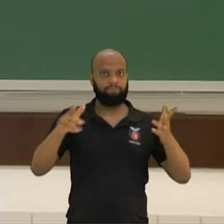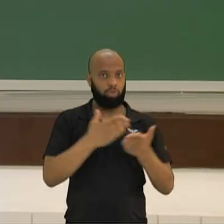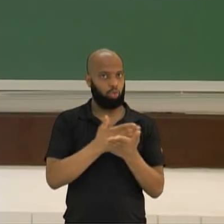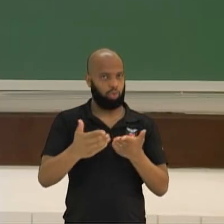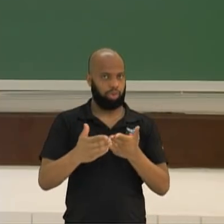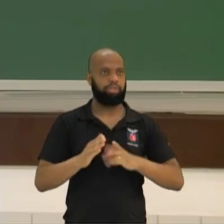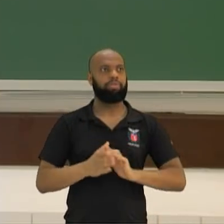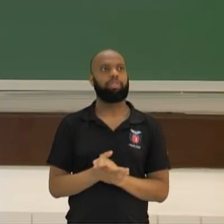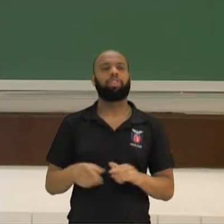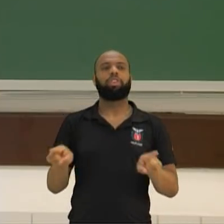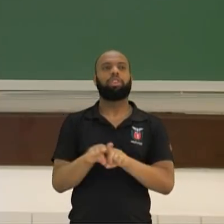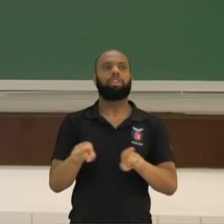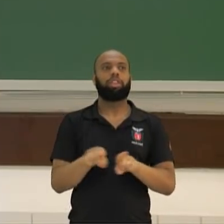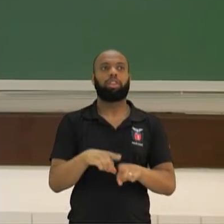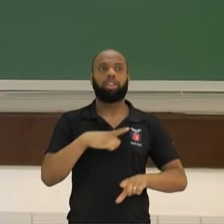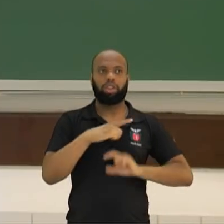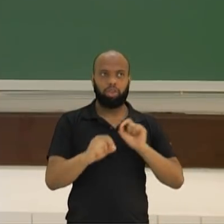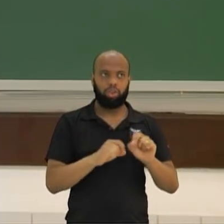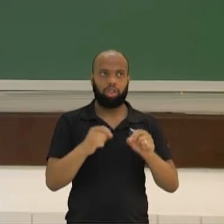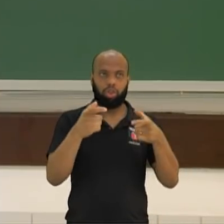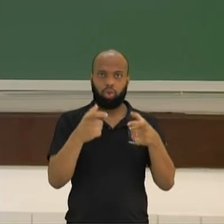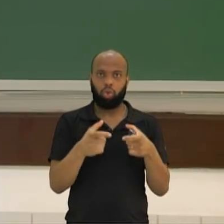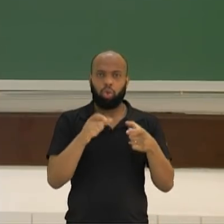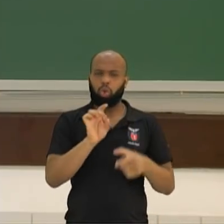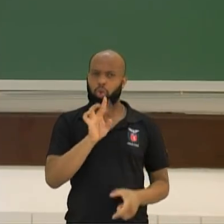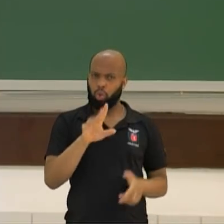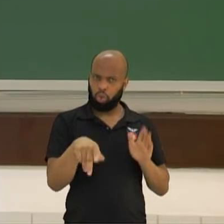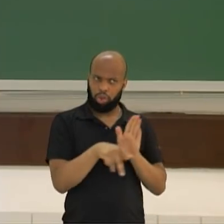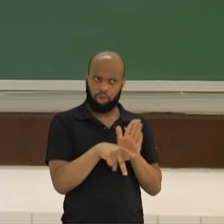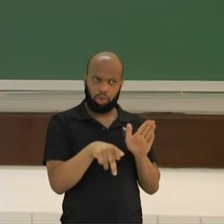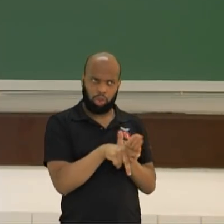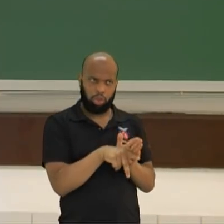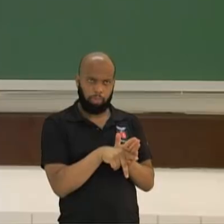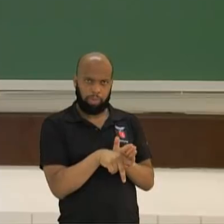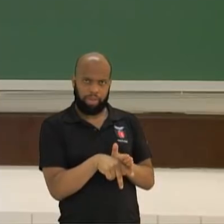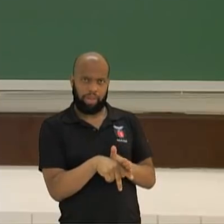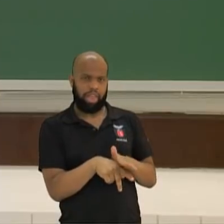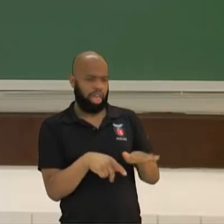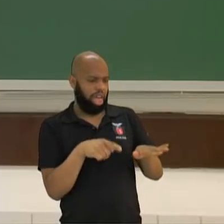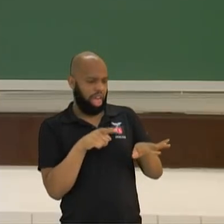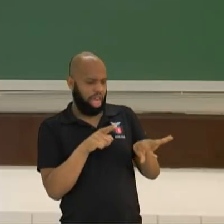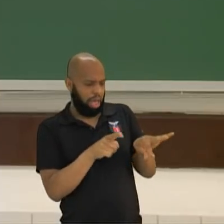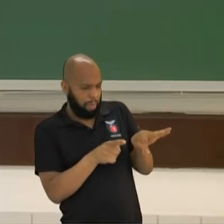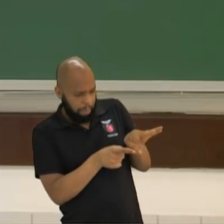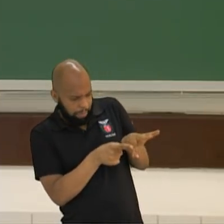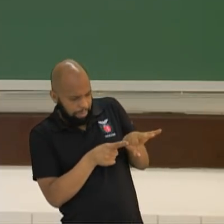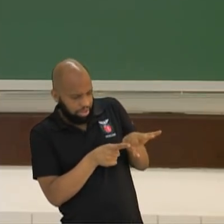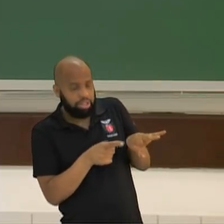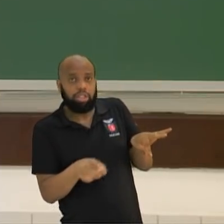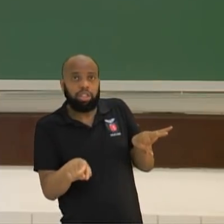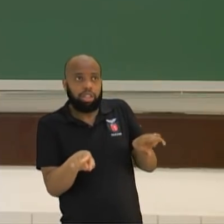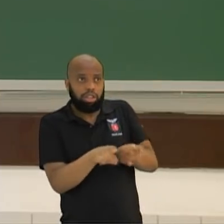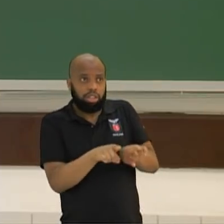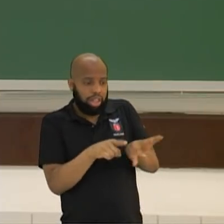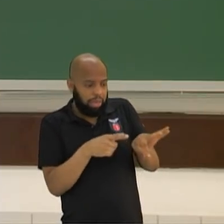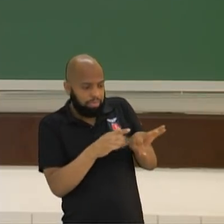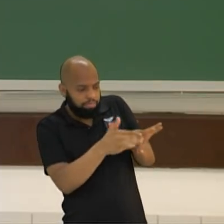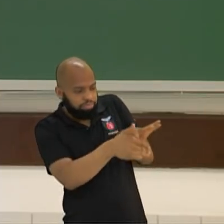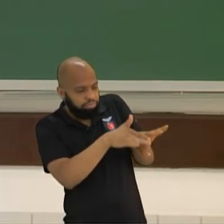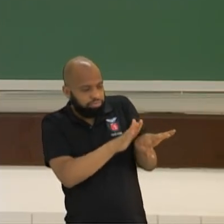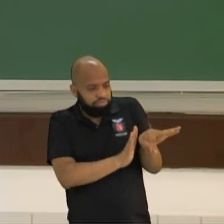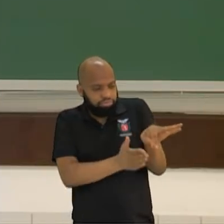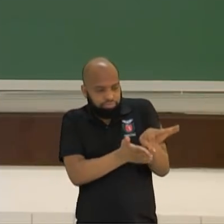E também na região pubiana, né, não só na própria genitália, mas na região pubiana, né, na região ali próxima à